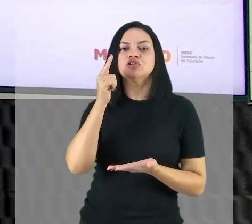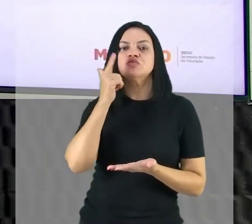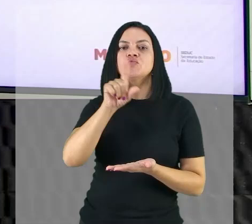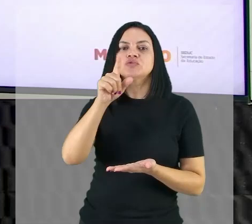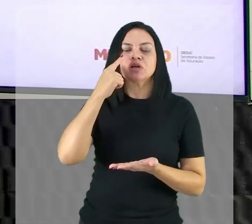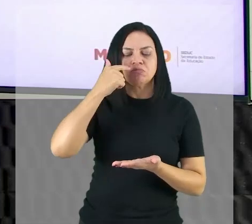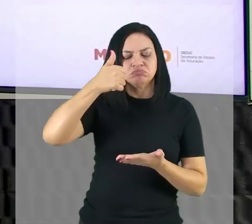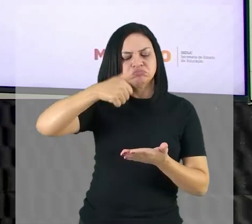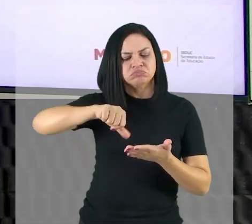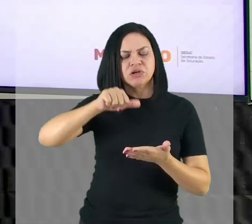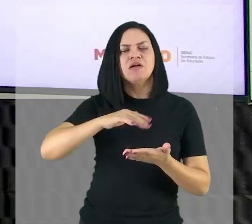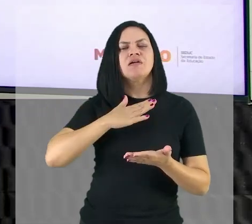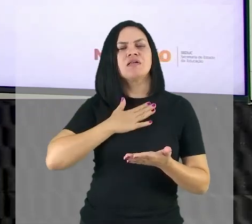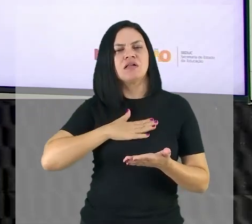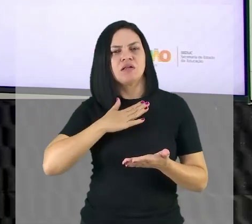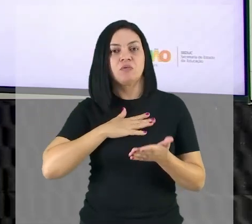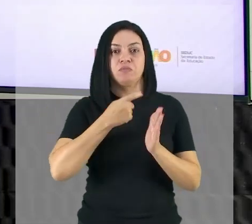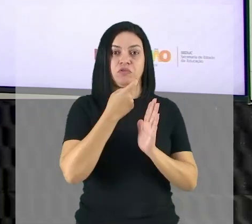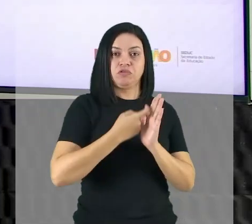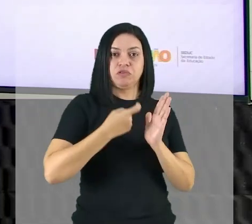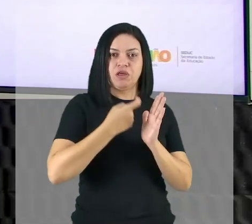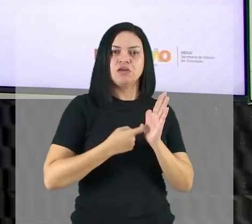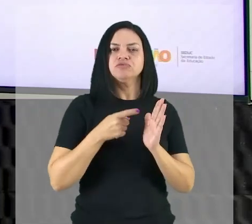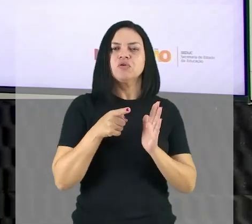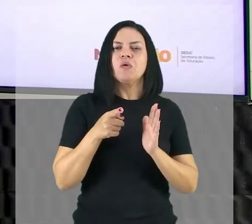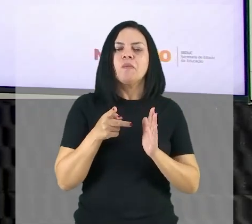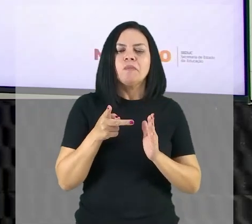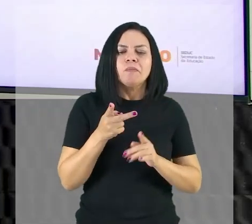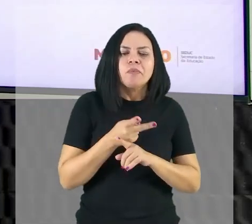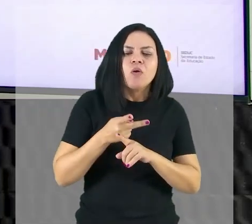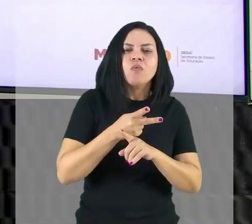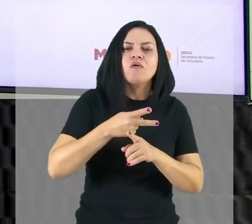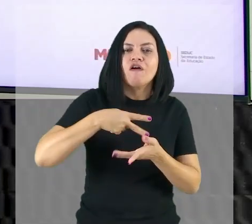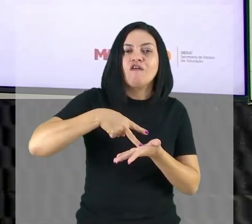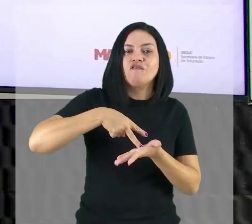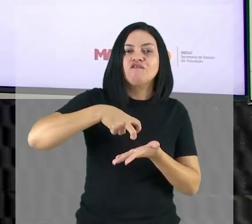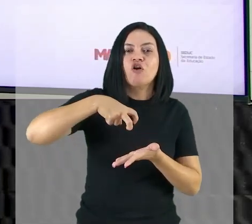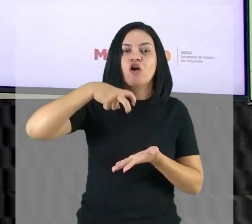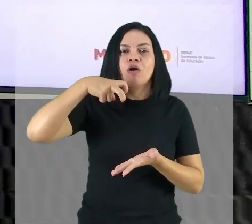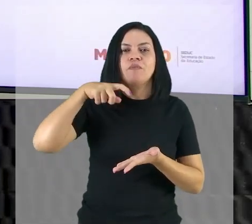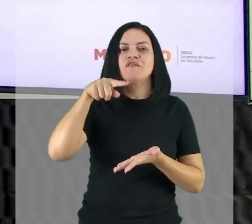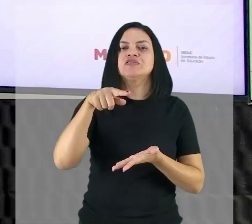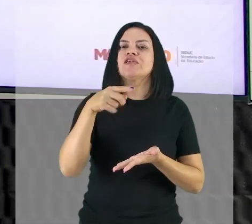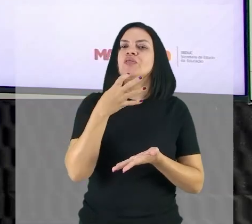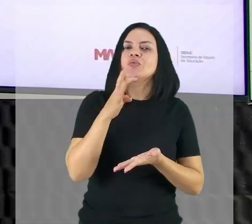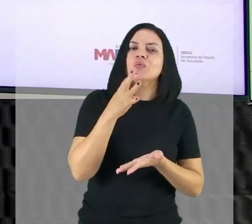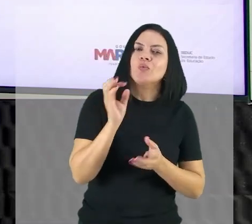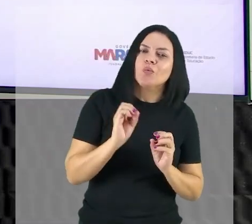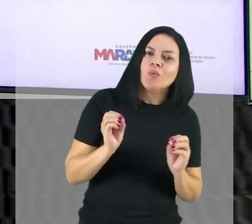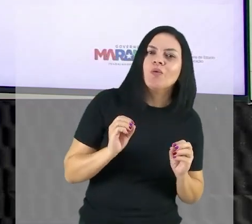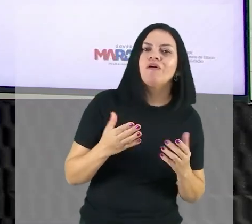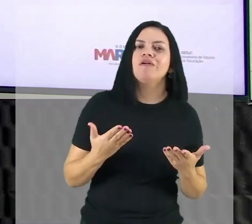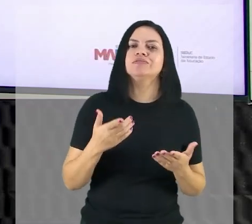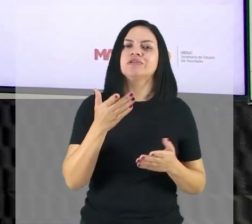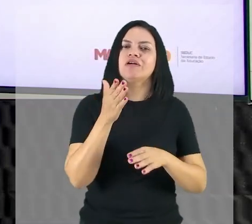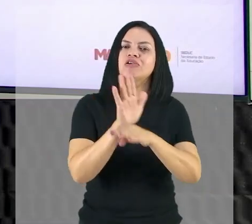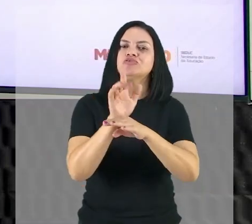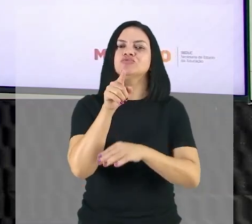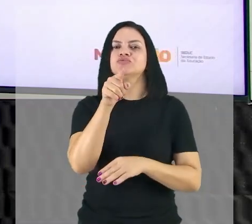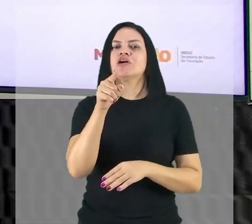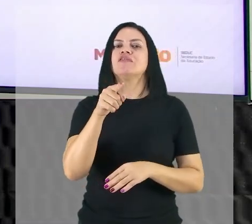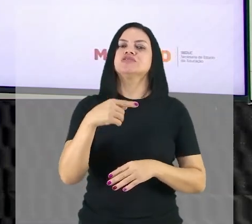mais calma o texto, procurar vocabulários que talvez vocês não estão tão familiarizados, tentar ajudar nesse processo